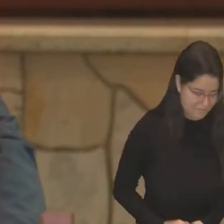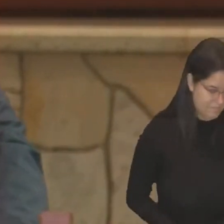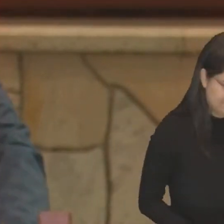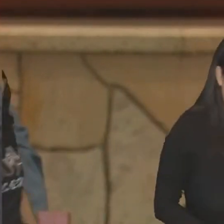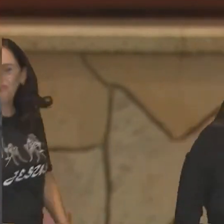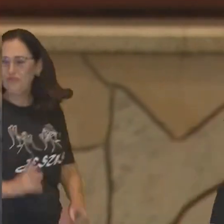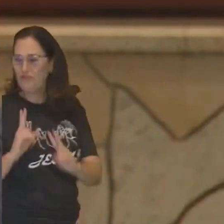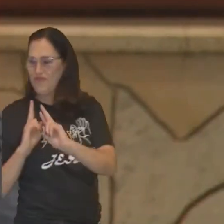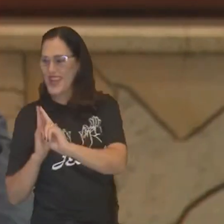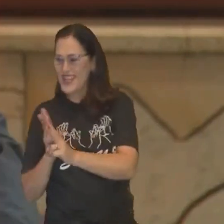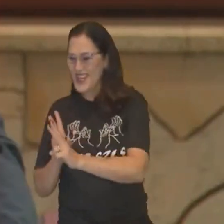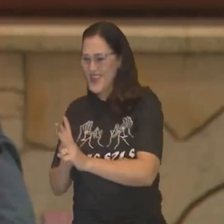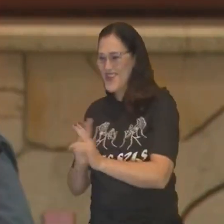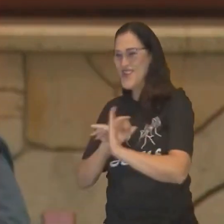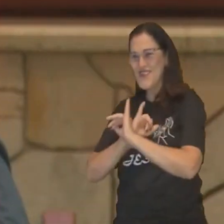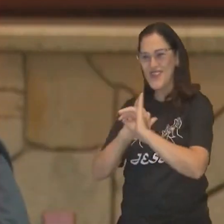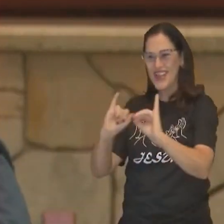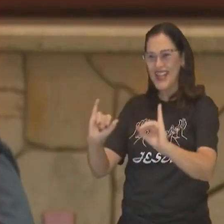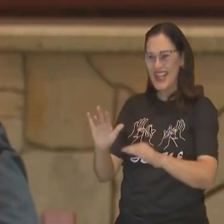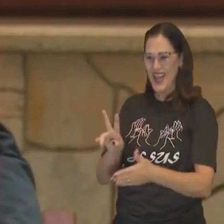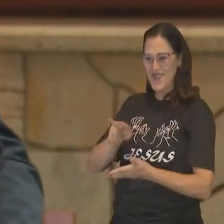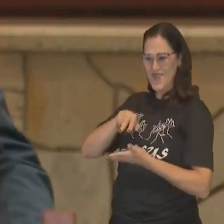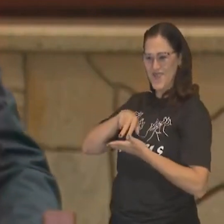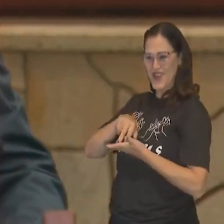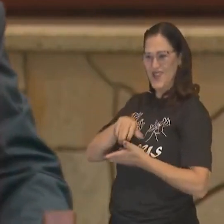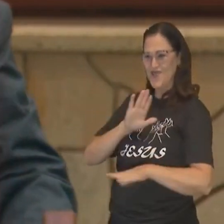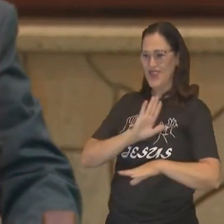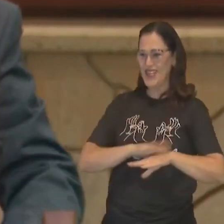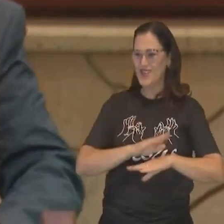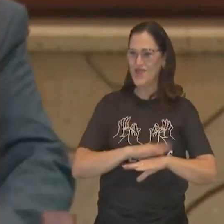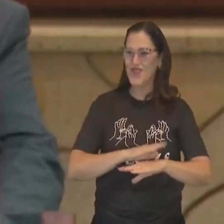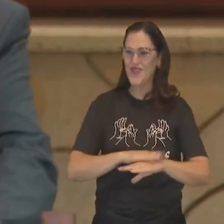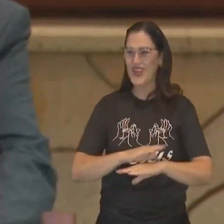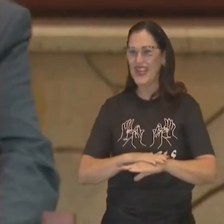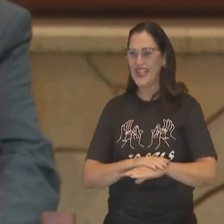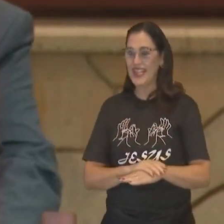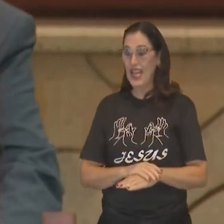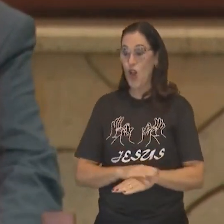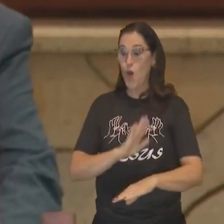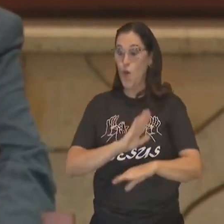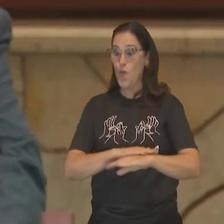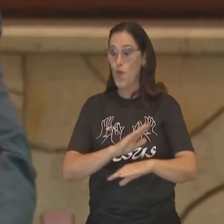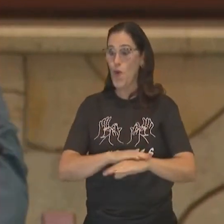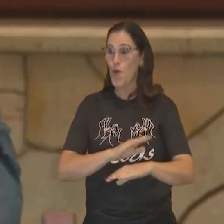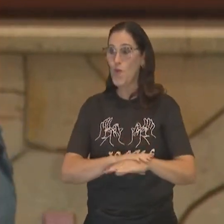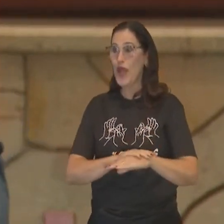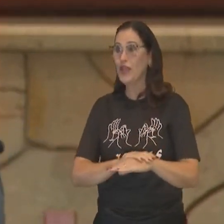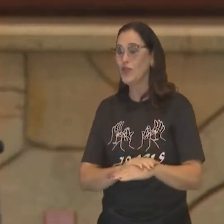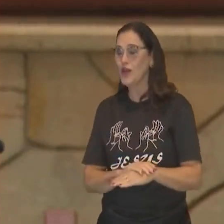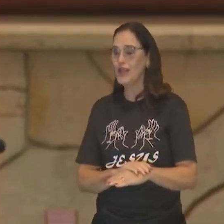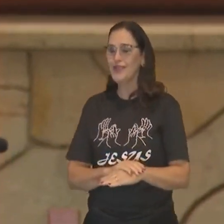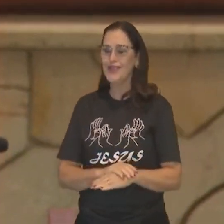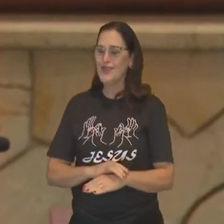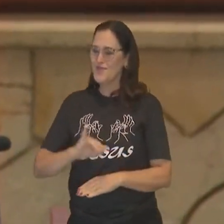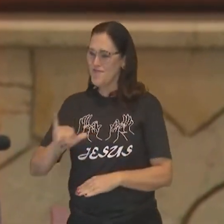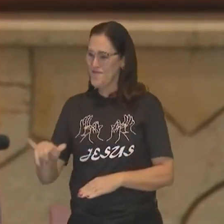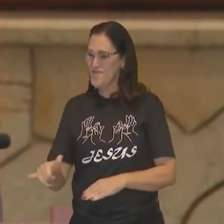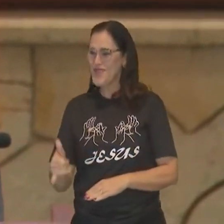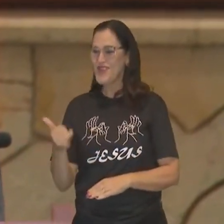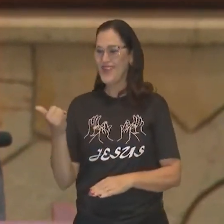sempre gosto de dizer que estar aqui à frente neste momento é um momento de grande privilégio, mas também